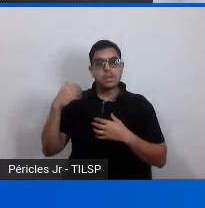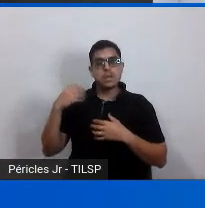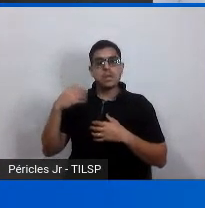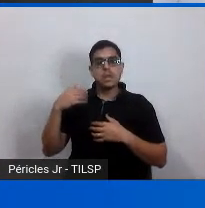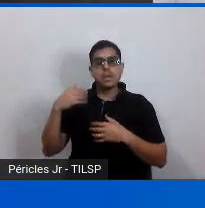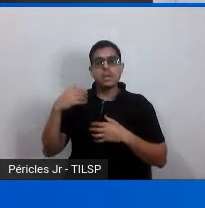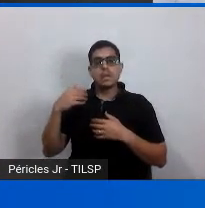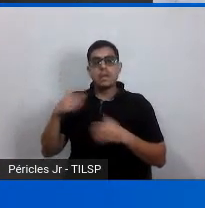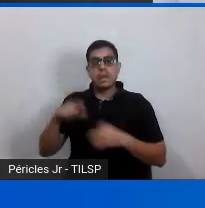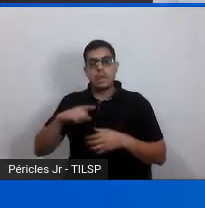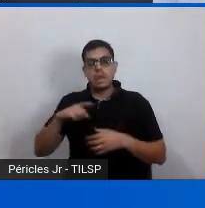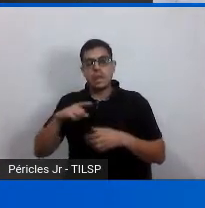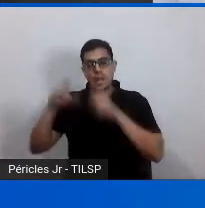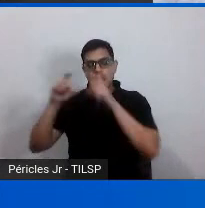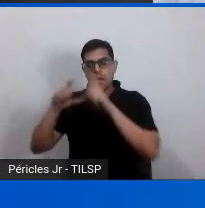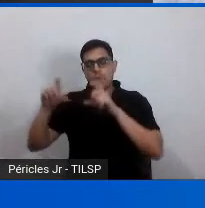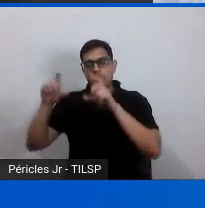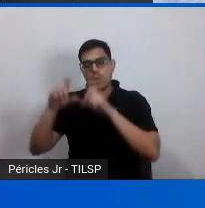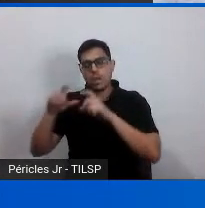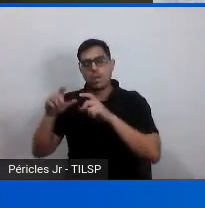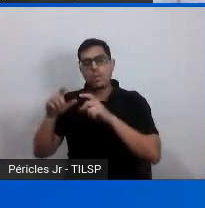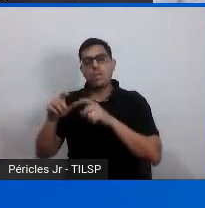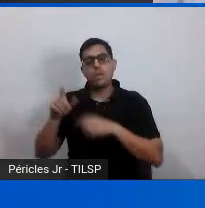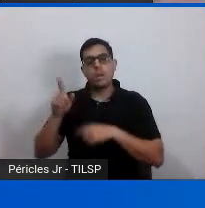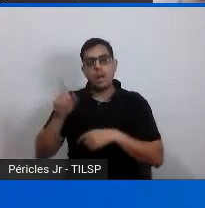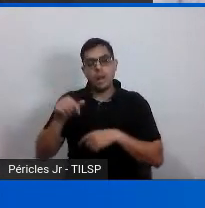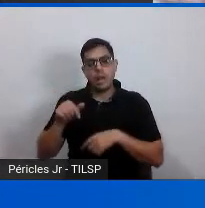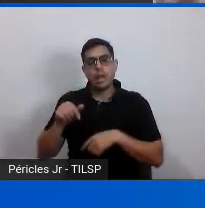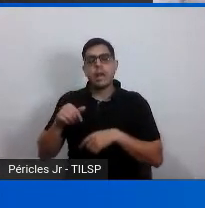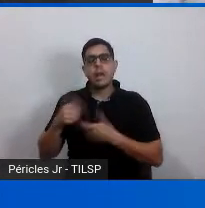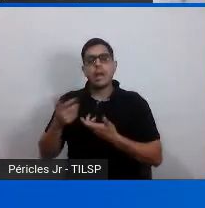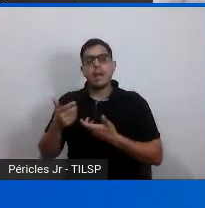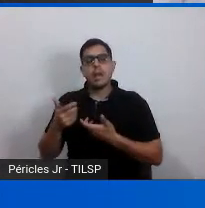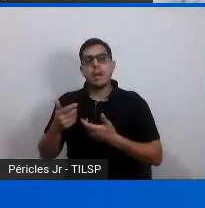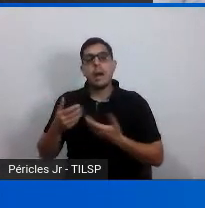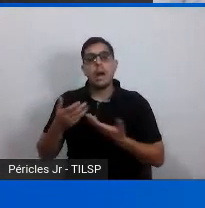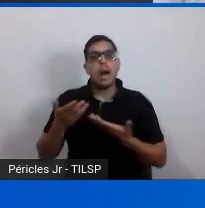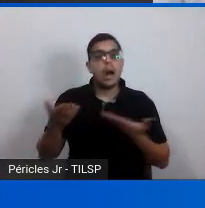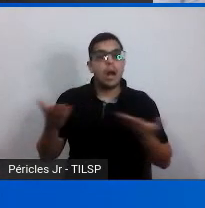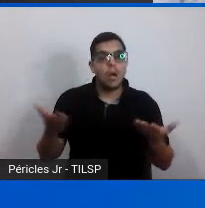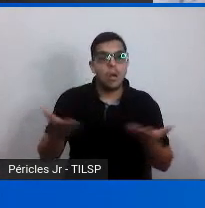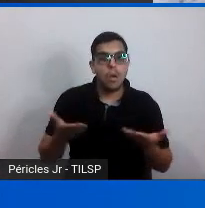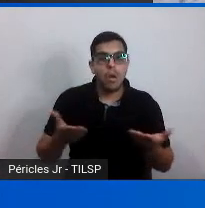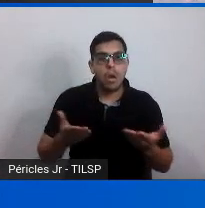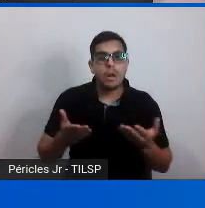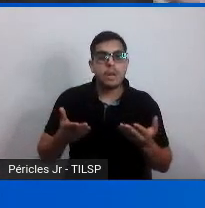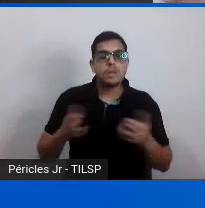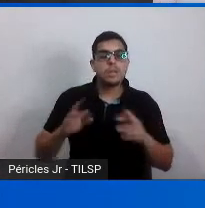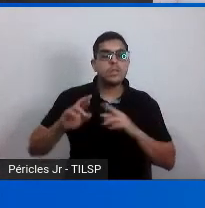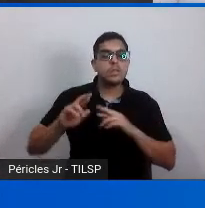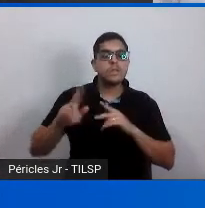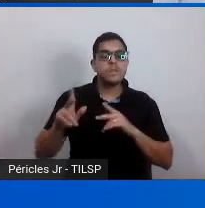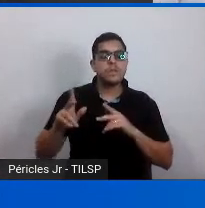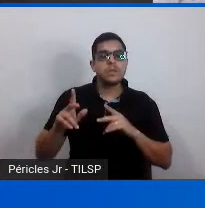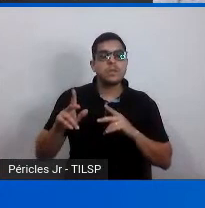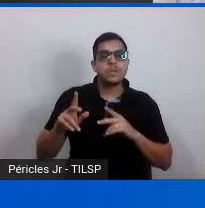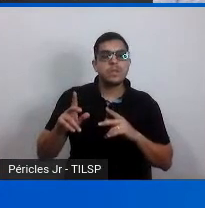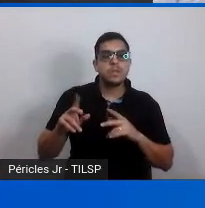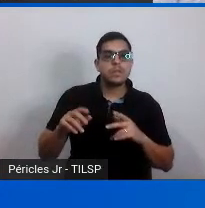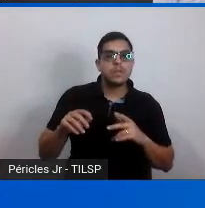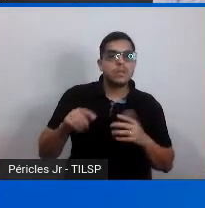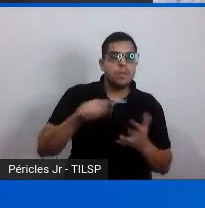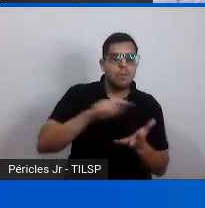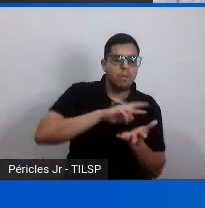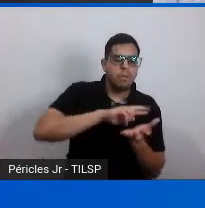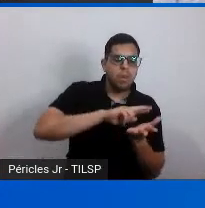mesmo até a primeira década dos anos 2000 hoje nós trabalhamos com multipla plataformas tá hoje o meu aluno quando eu vou falar de